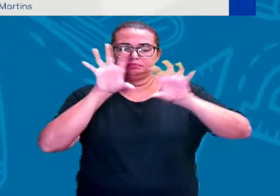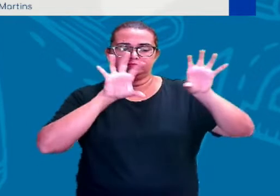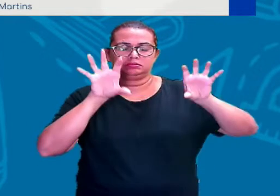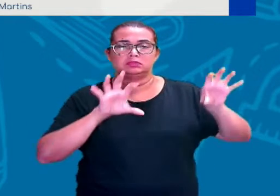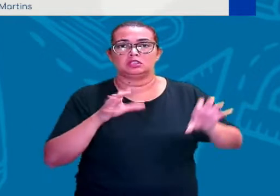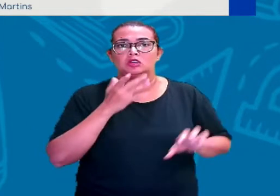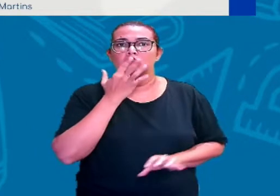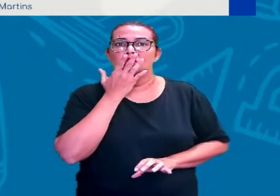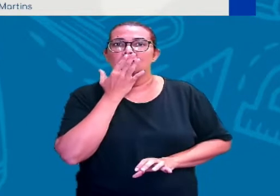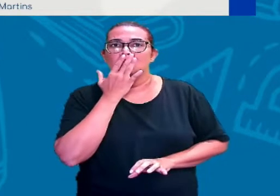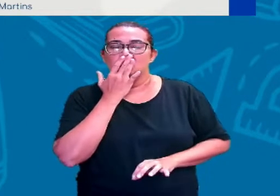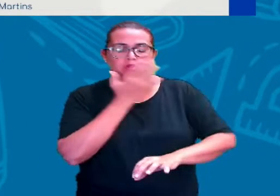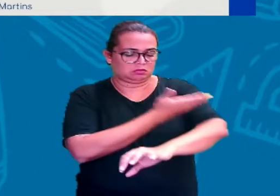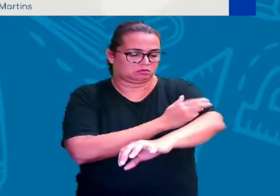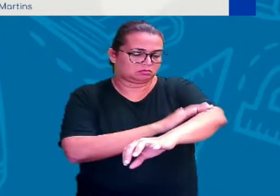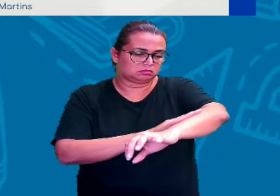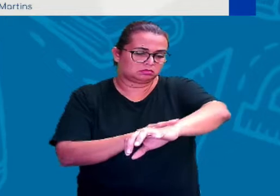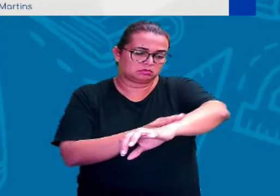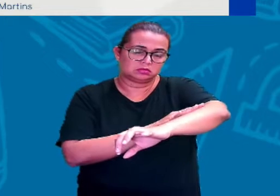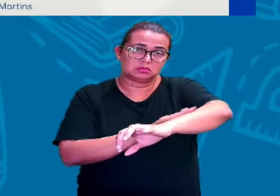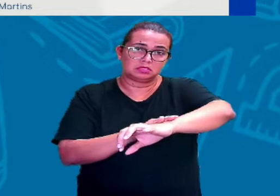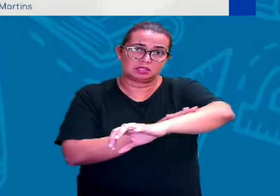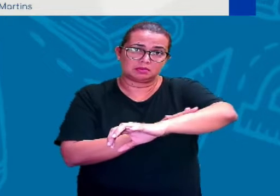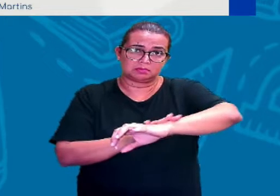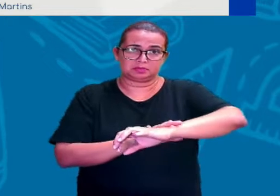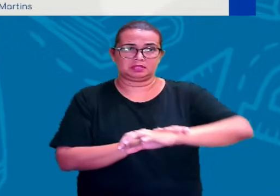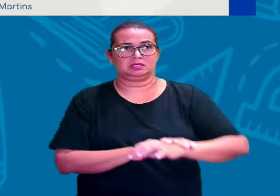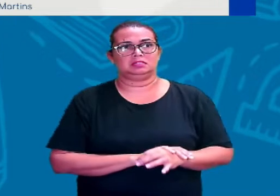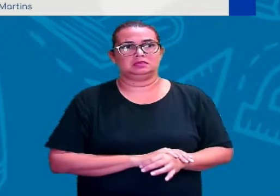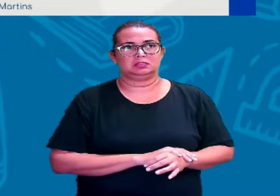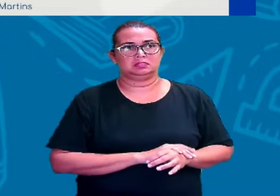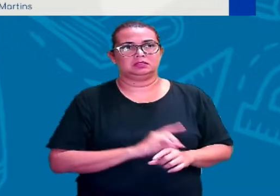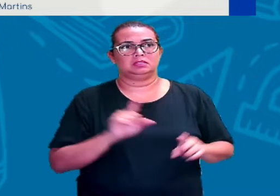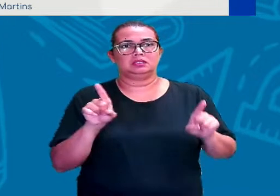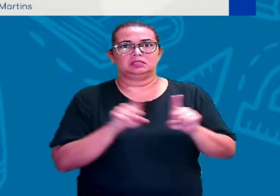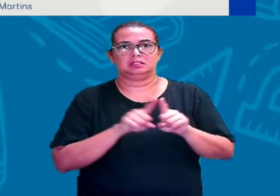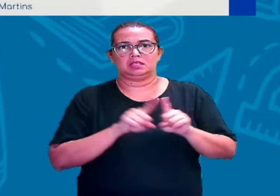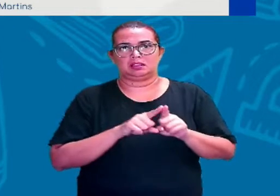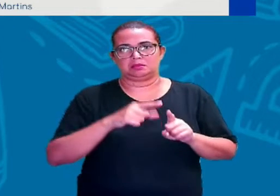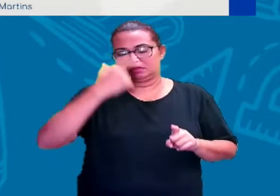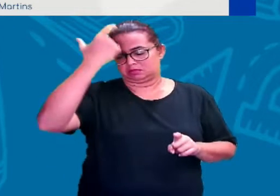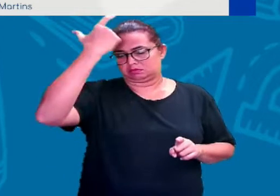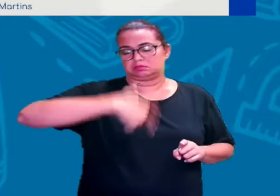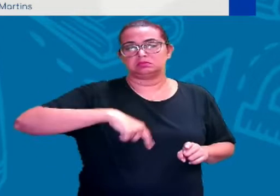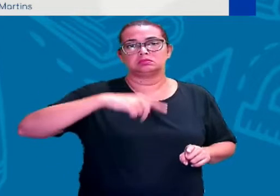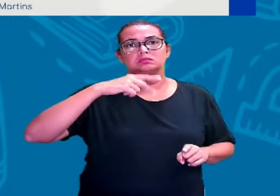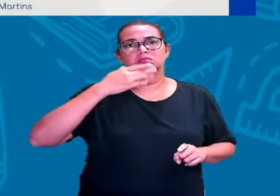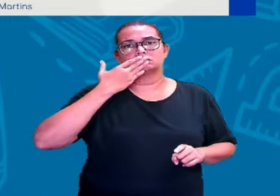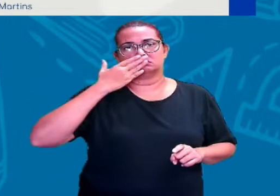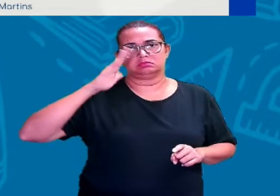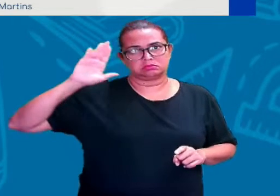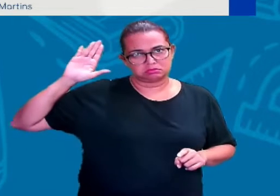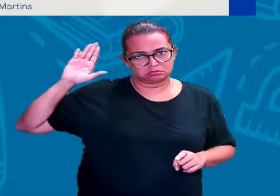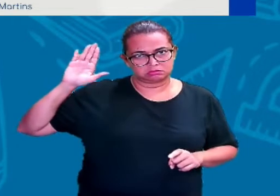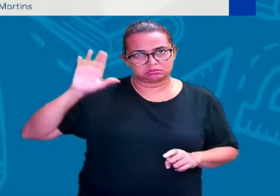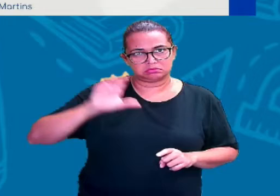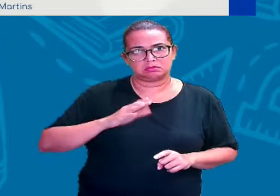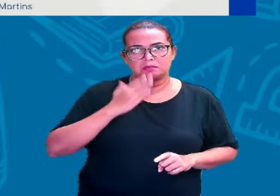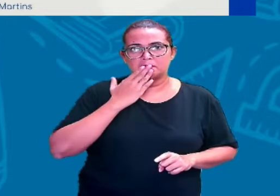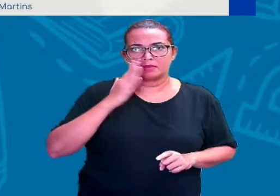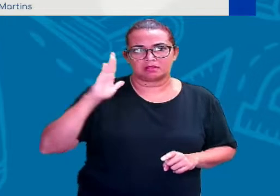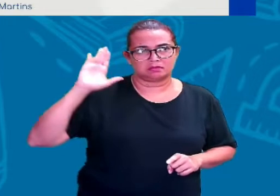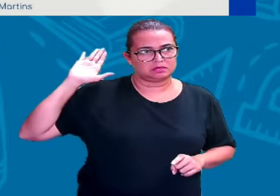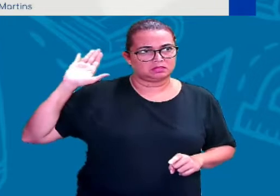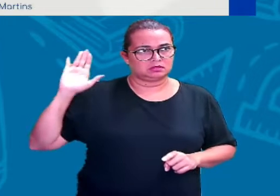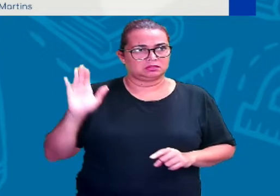raça no Brasil e também a evolução de acordo com a autodeclaração cor e raça. Então, veja, deixa eu dizer uma coisa